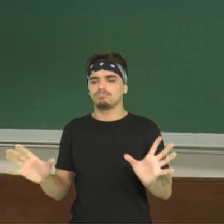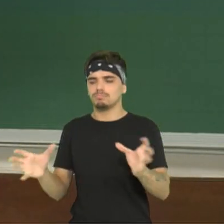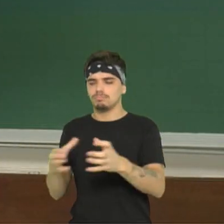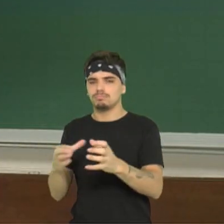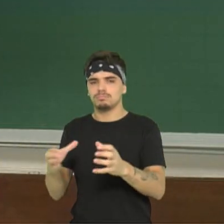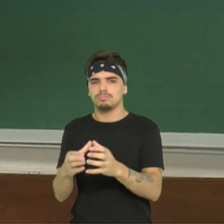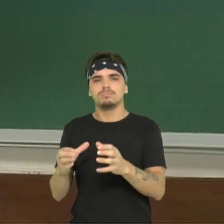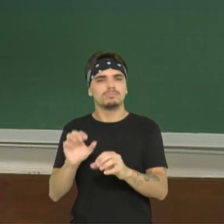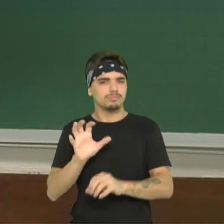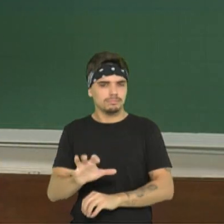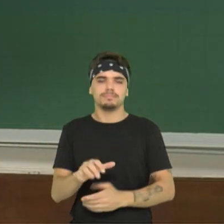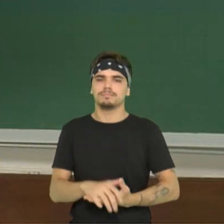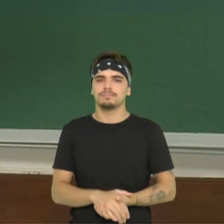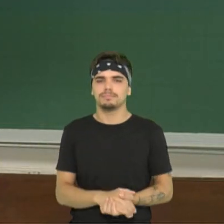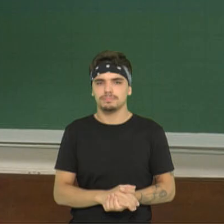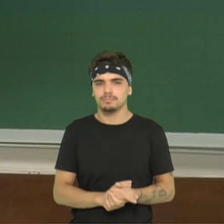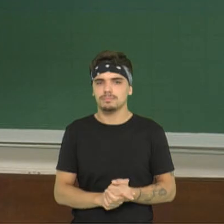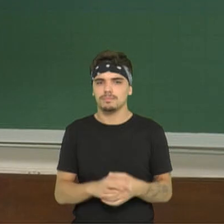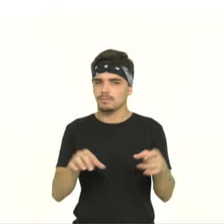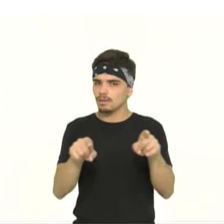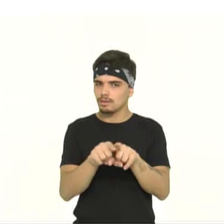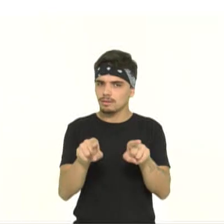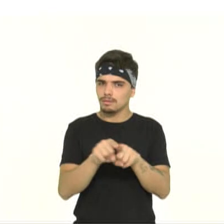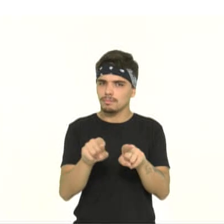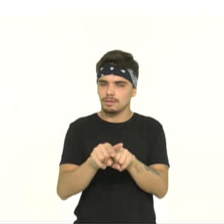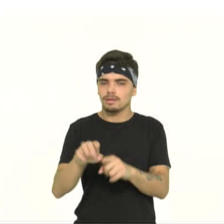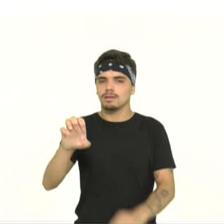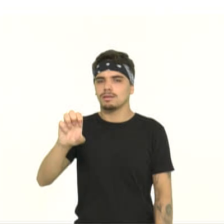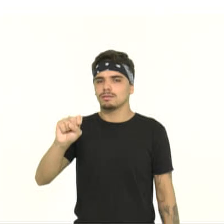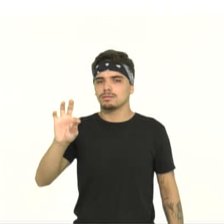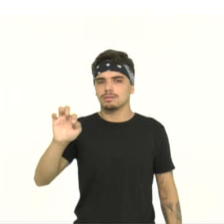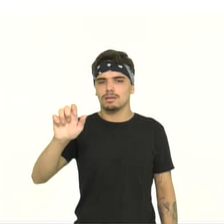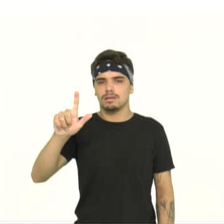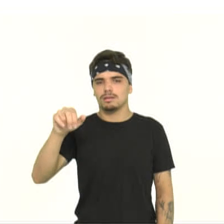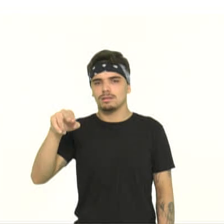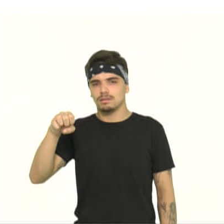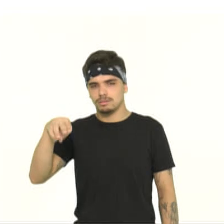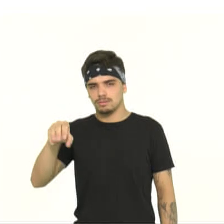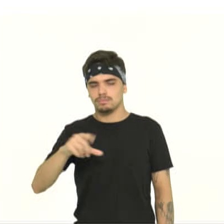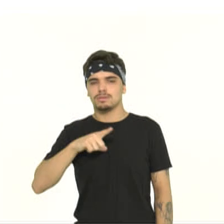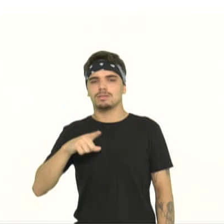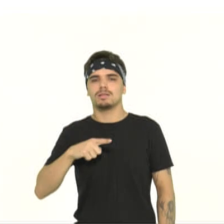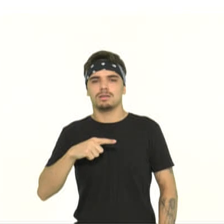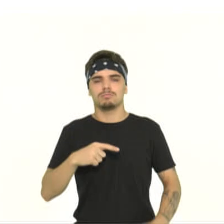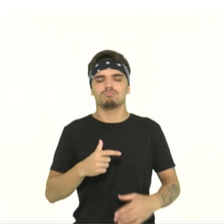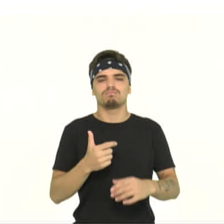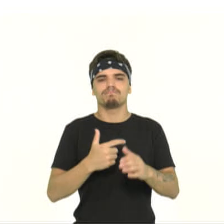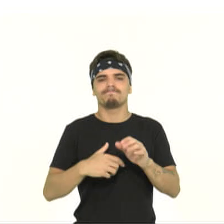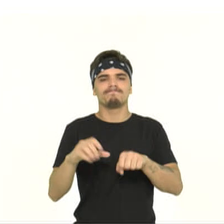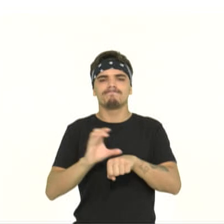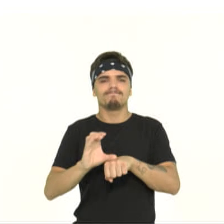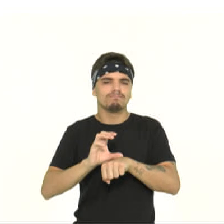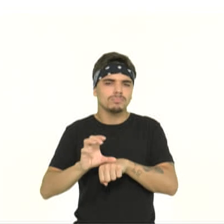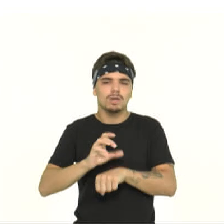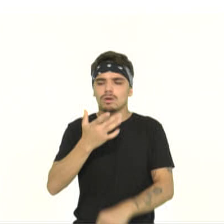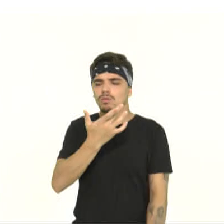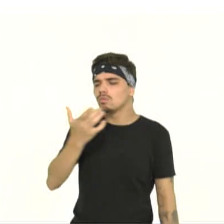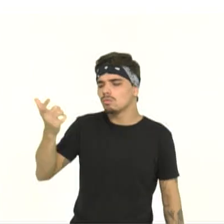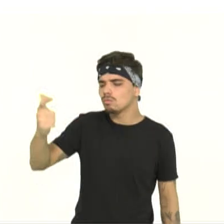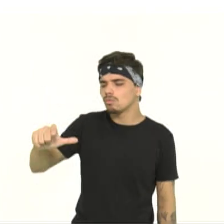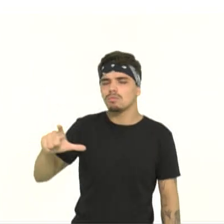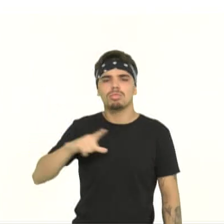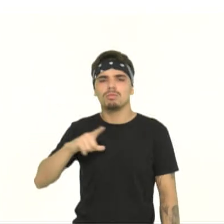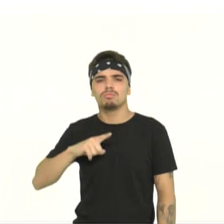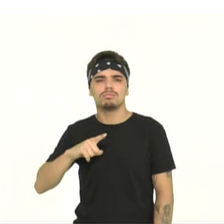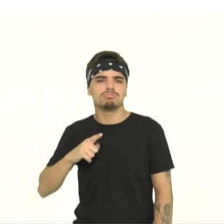consumação desse fato. Além disso, no stalinismo também a constituição de uma sociedade sem classes. Então,